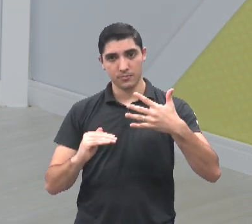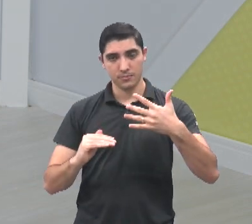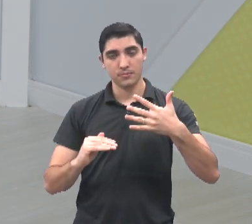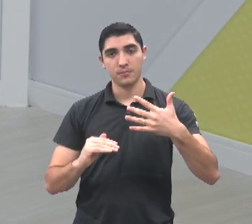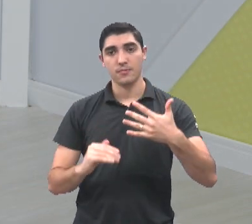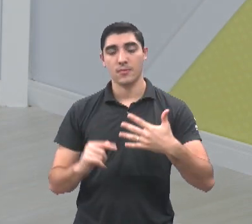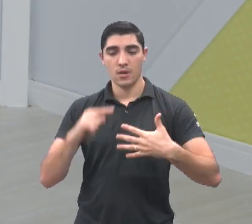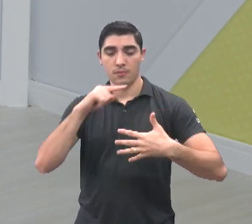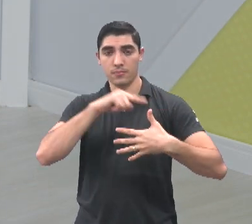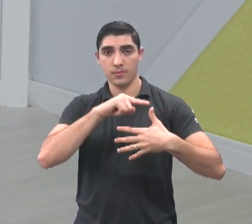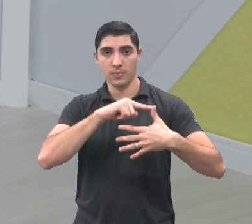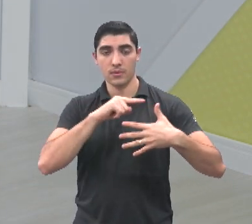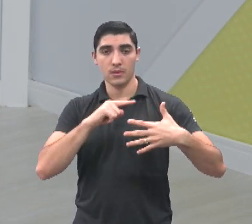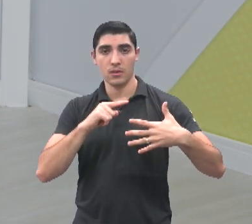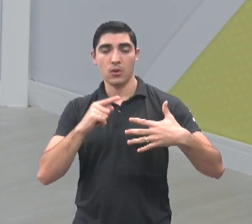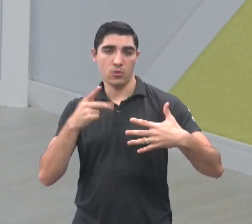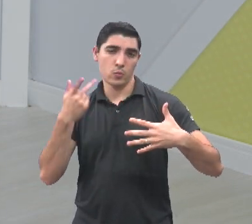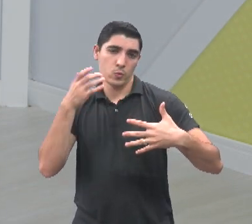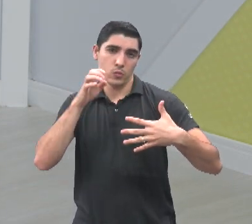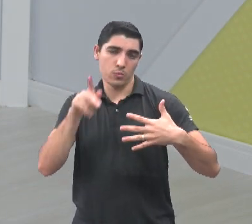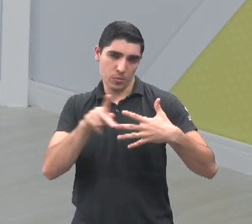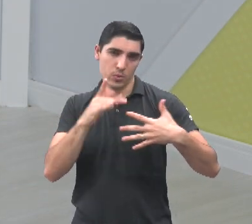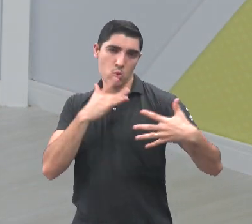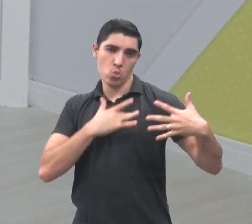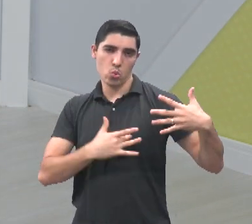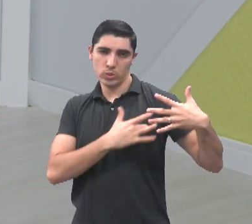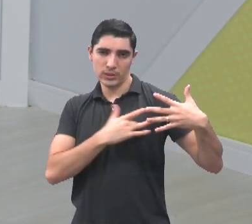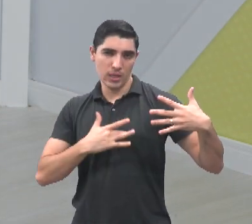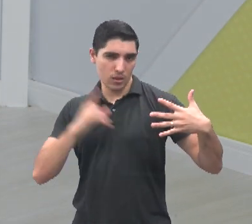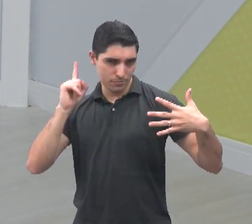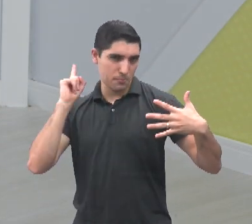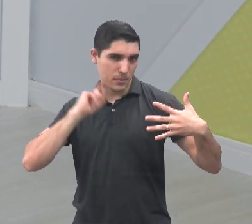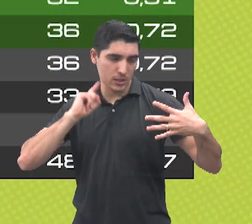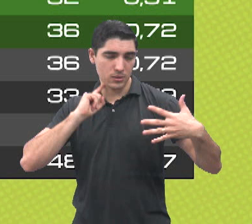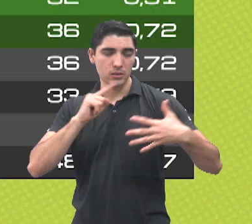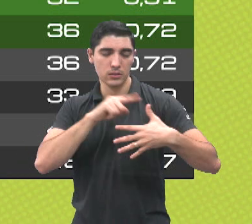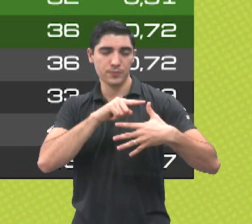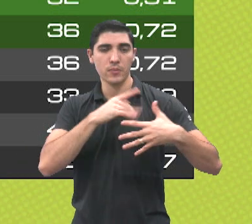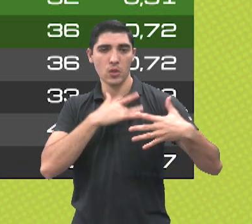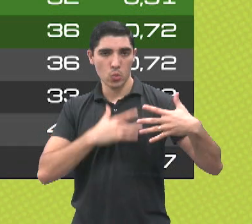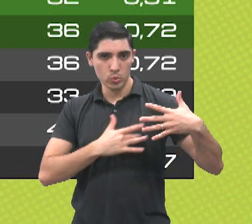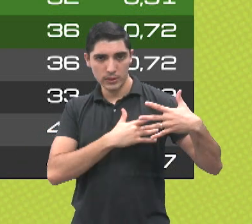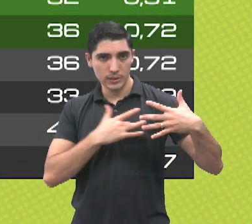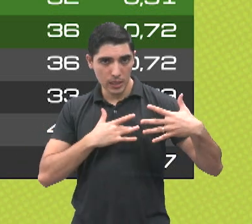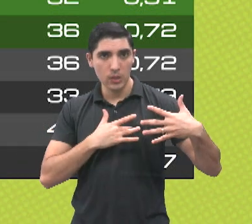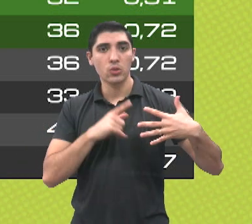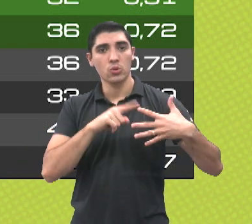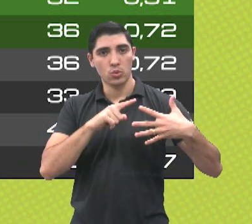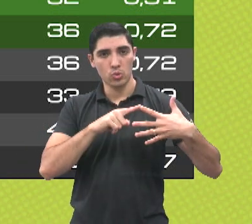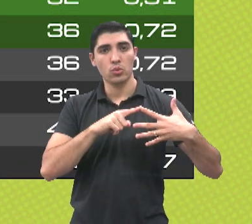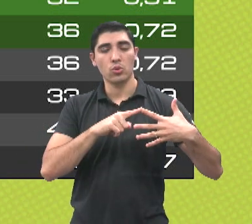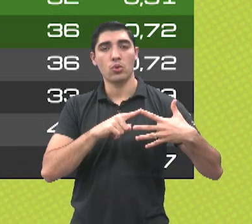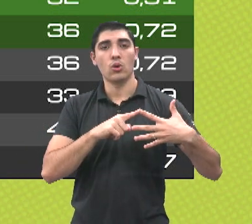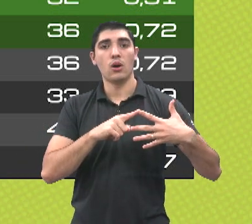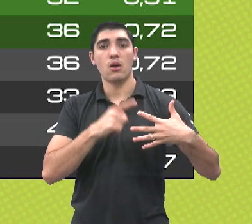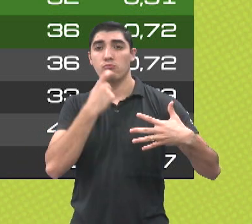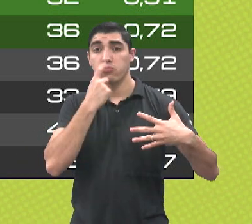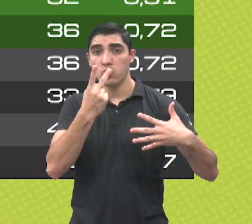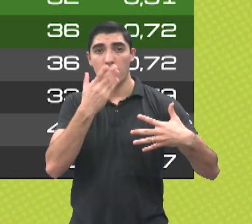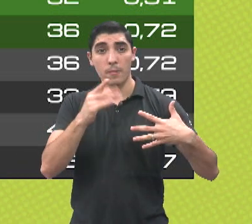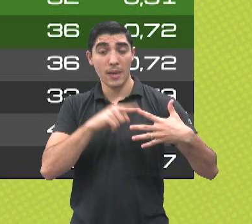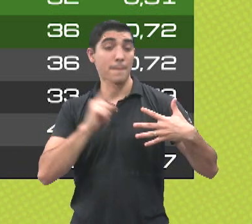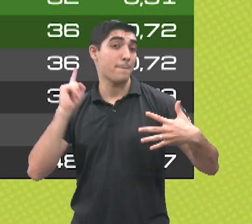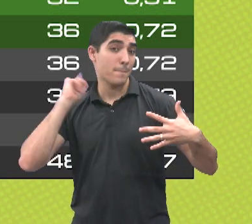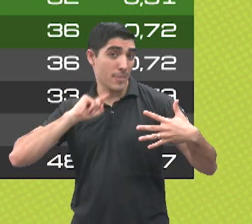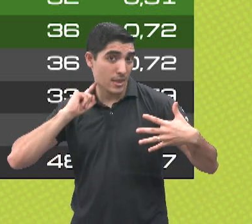Cruzeiro lá em cima, mais do que líder, né? Cruzeiro, 39 pontos, 2 derrotas apenas na competição, seguido pelo Minas,